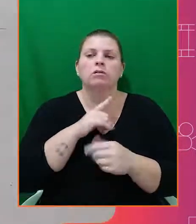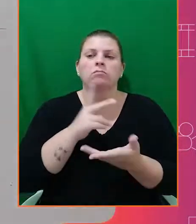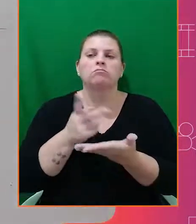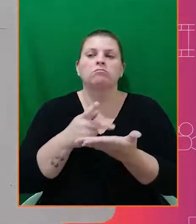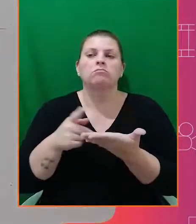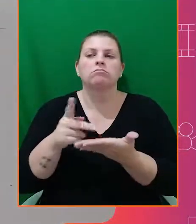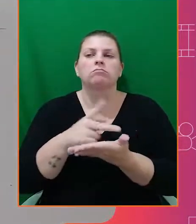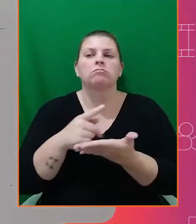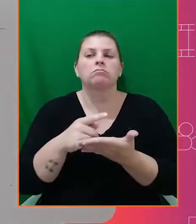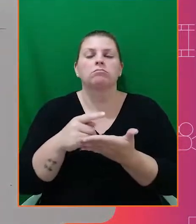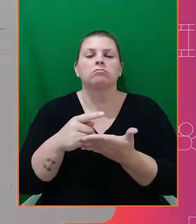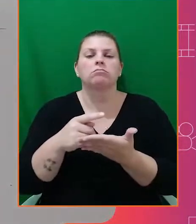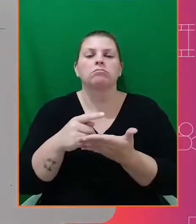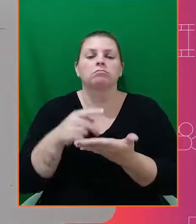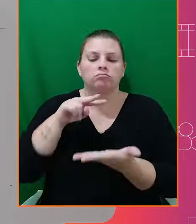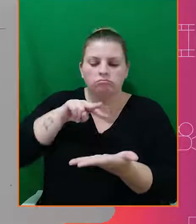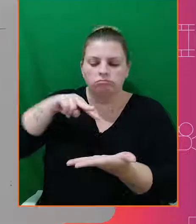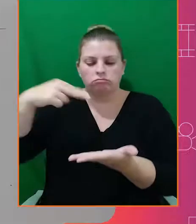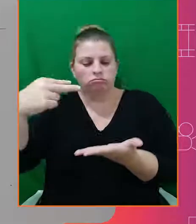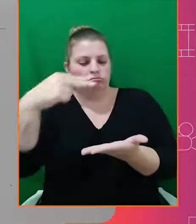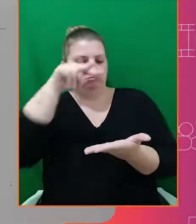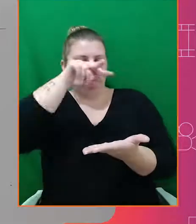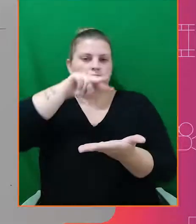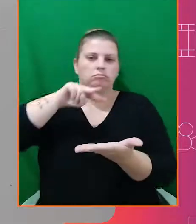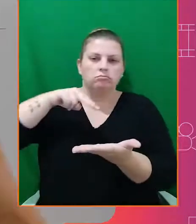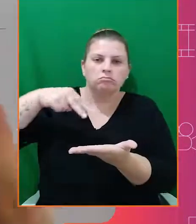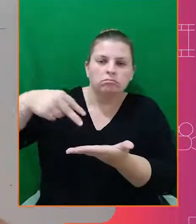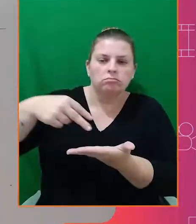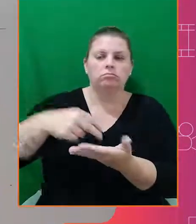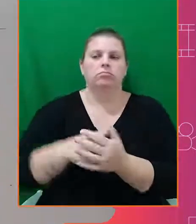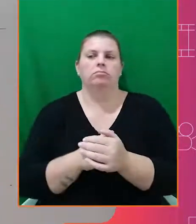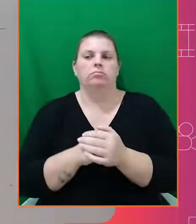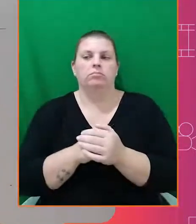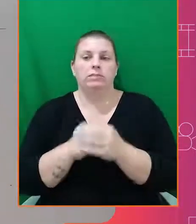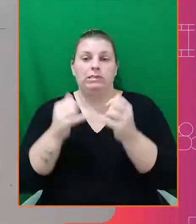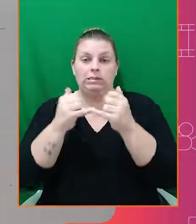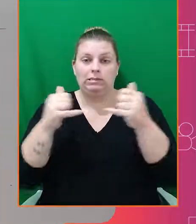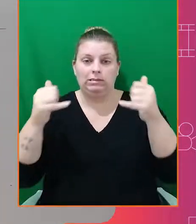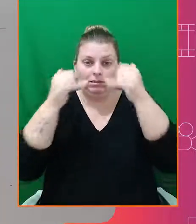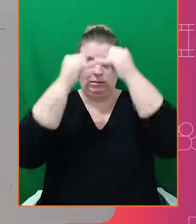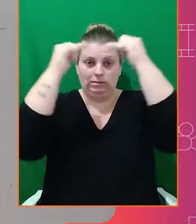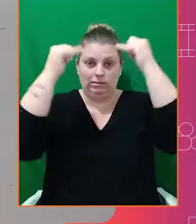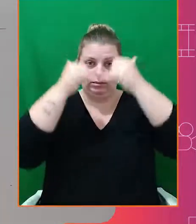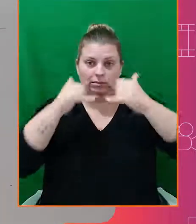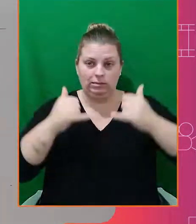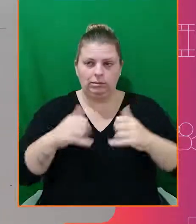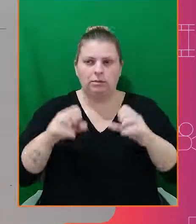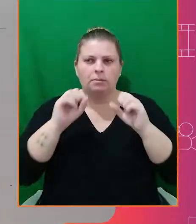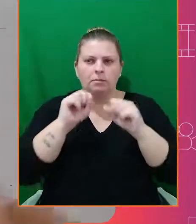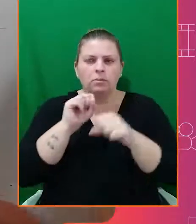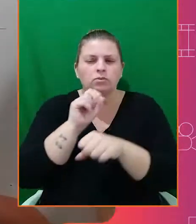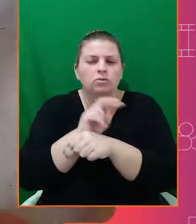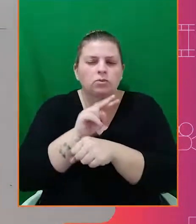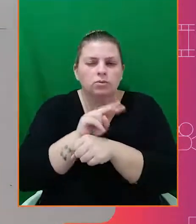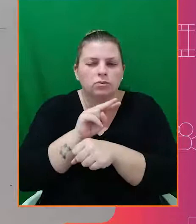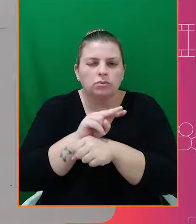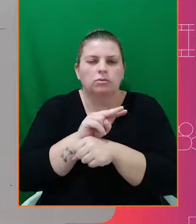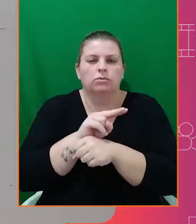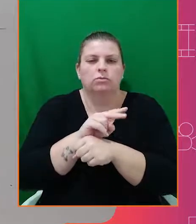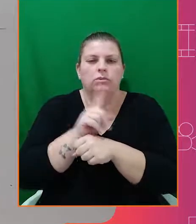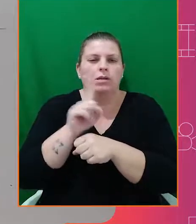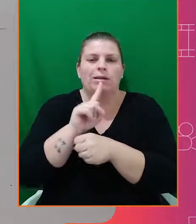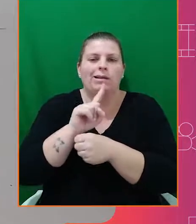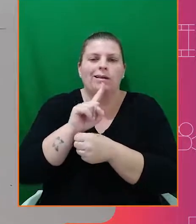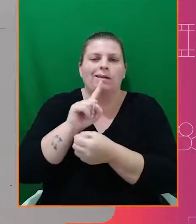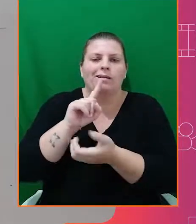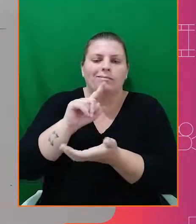um desenho com a ideia de perspectiva. Lembre-se, essas linhas podem ser feitas todas com bastante cuidado para